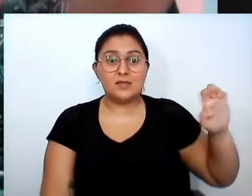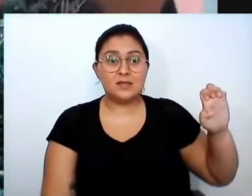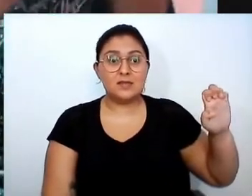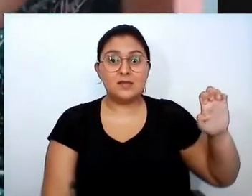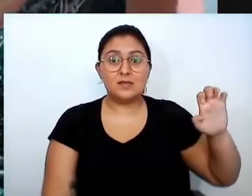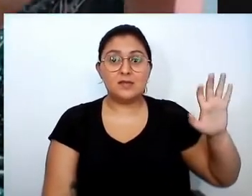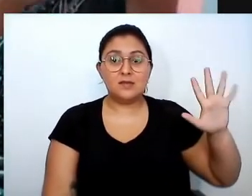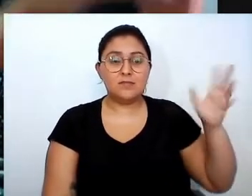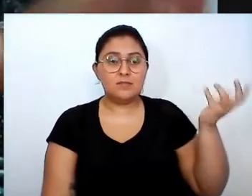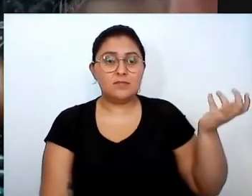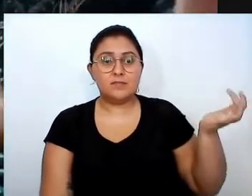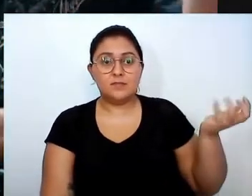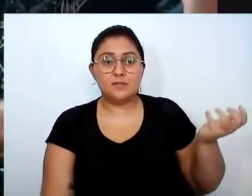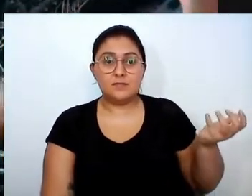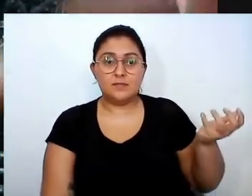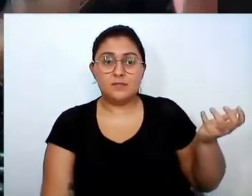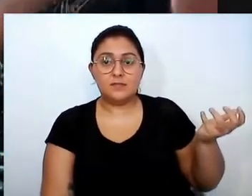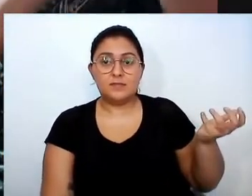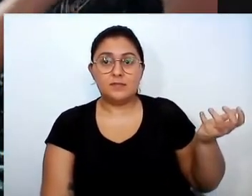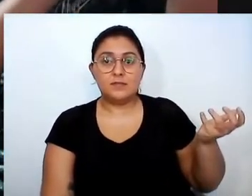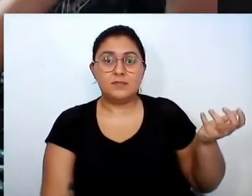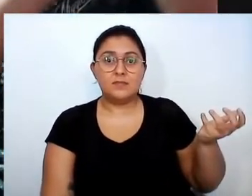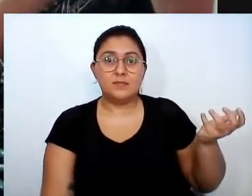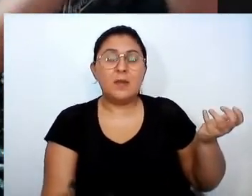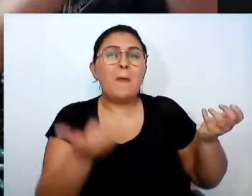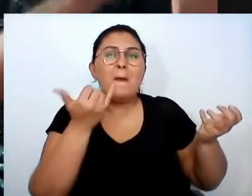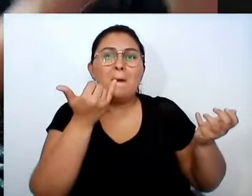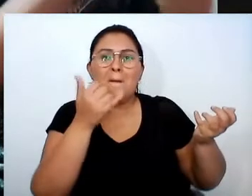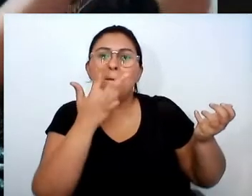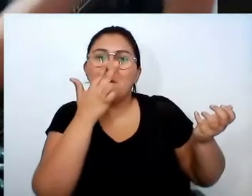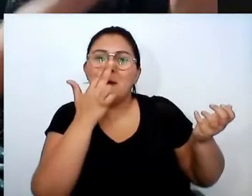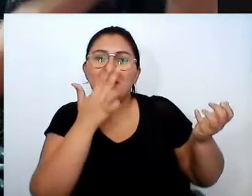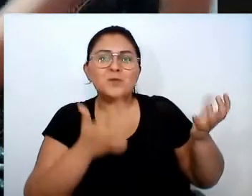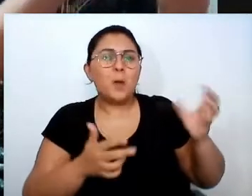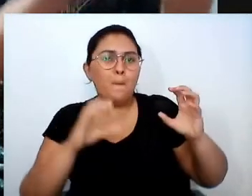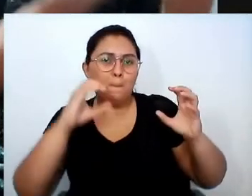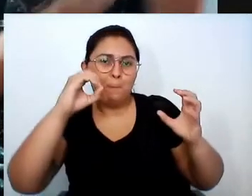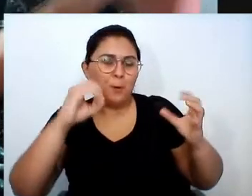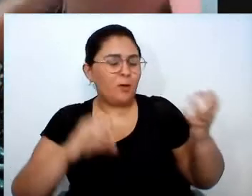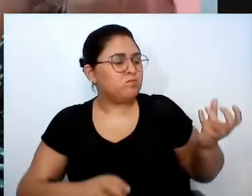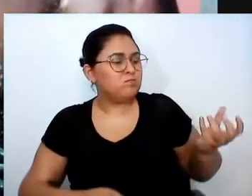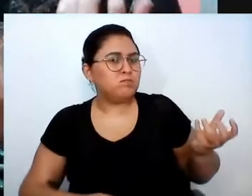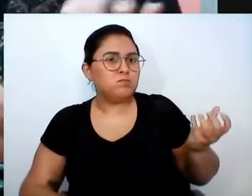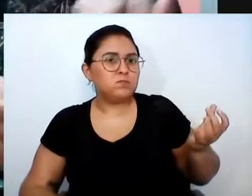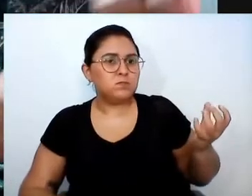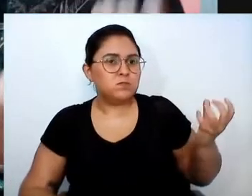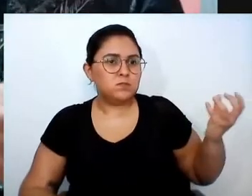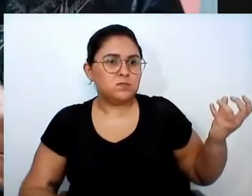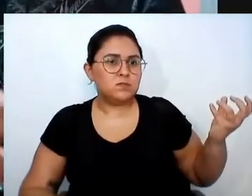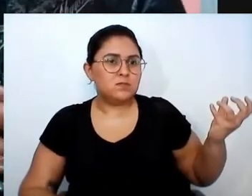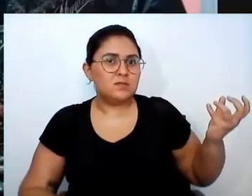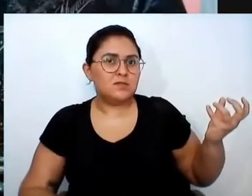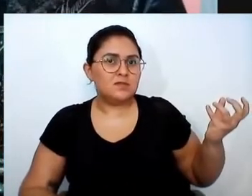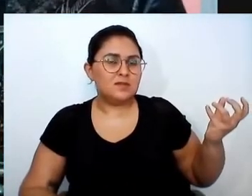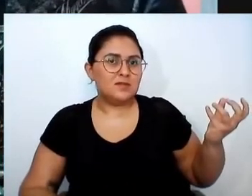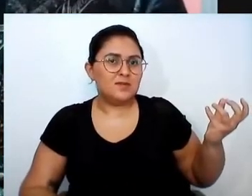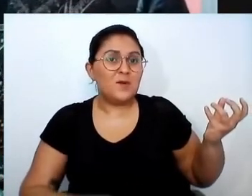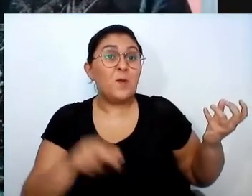a posição da mão no braço do violão é como se tivesse uma bola aqui dentro da mão, ele sempre vai dando esses feedbacks,